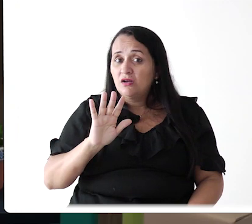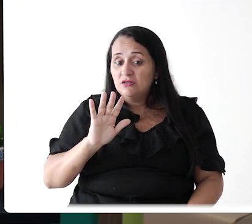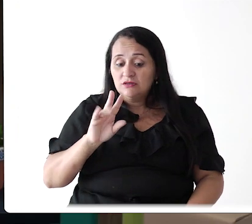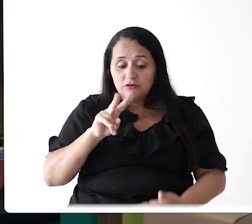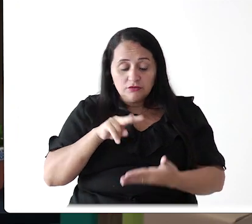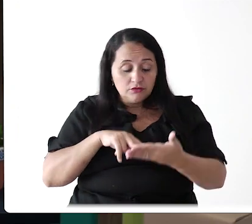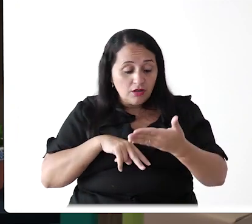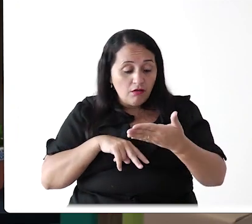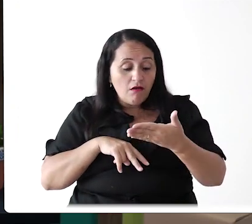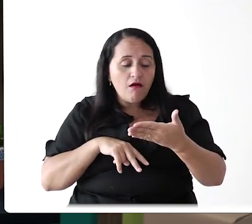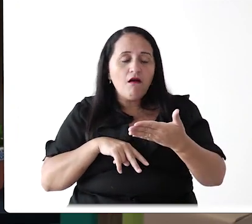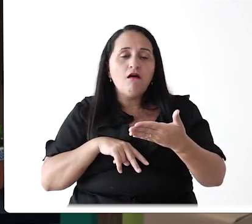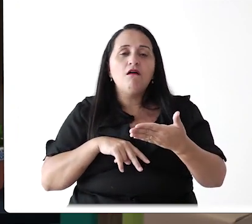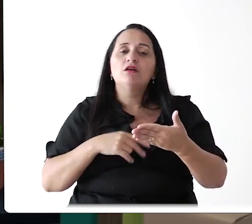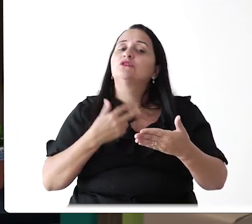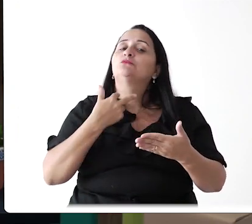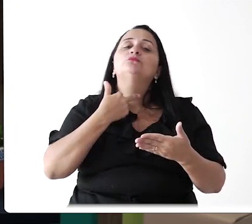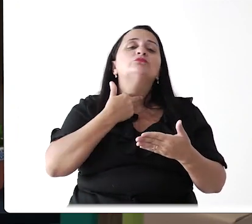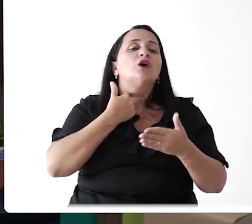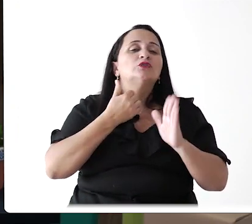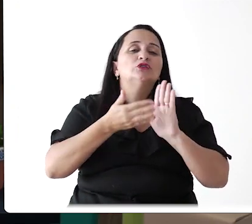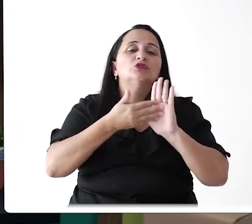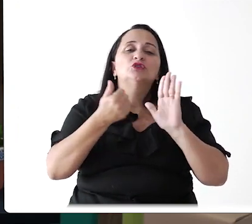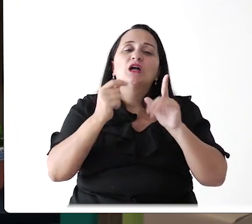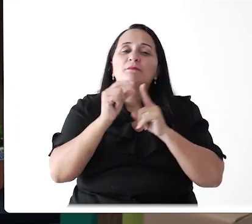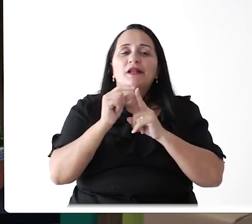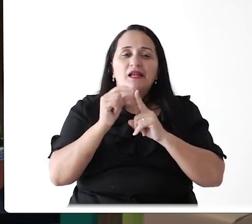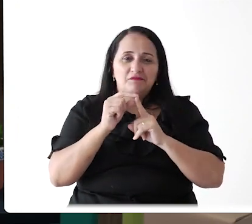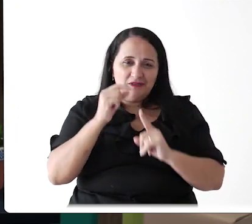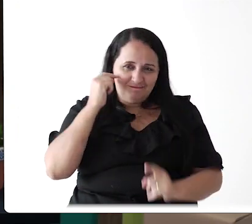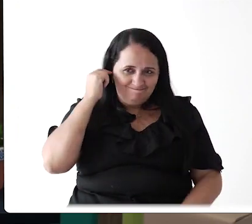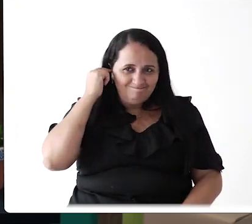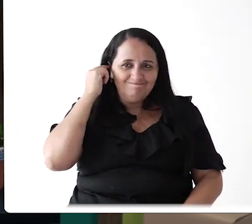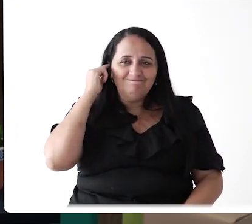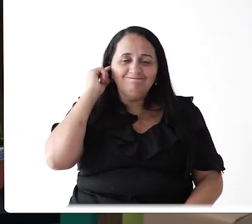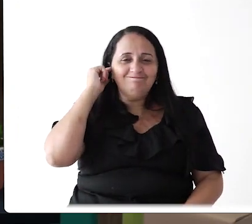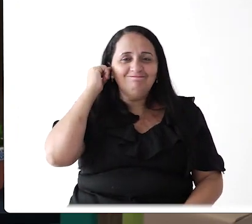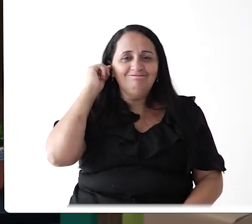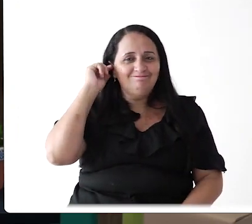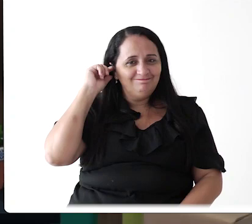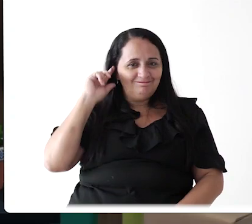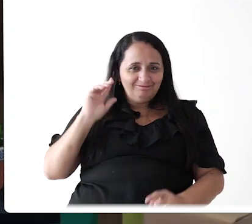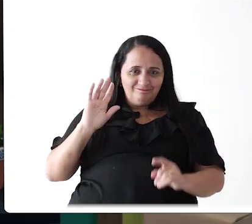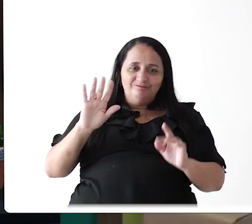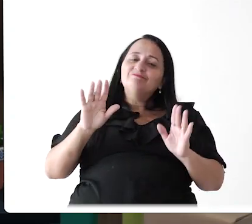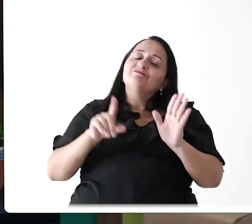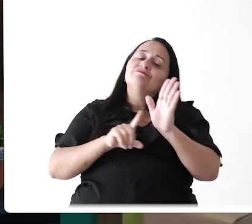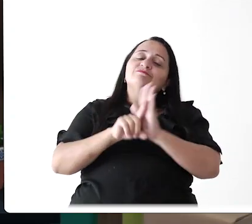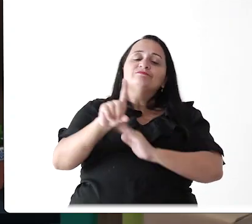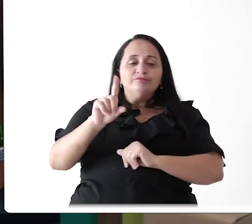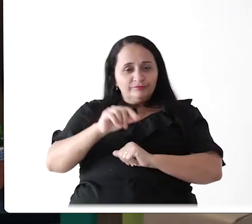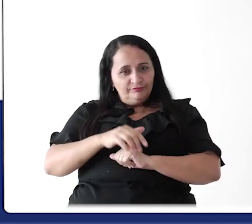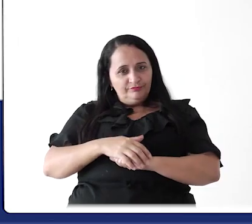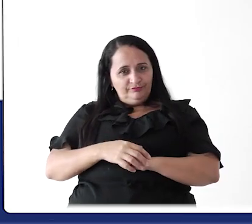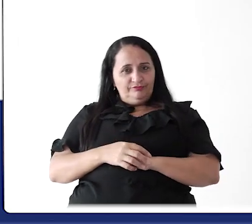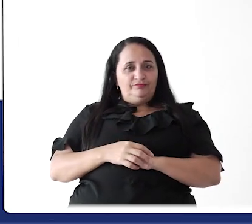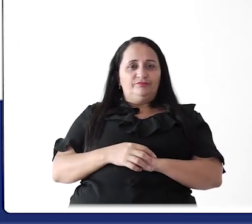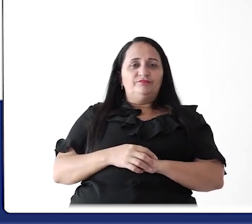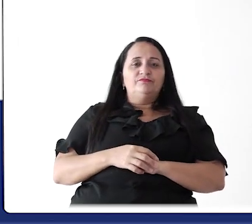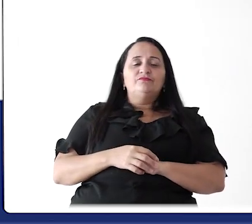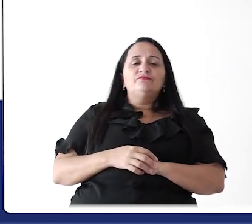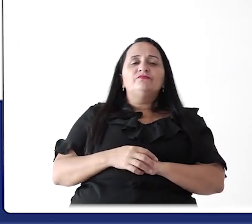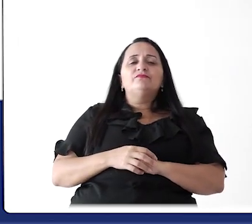vamos poder tirar, subtrair aquelas partes. Vamos fazer uma questão sobre esse texto?